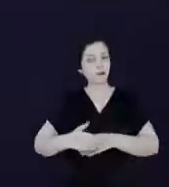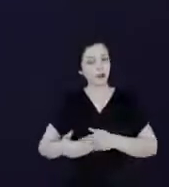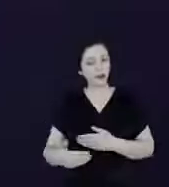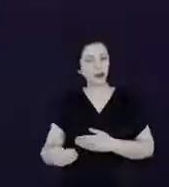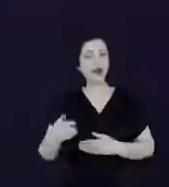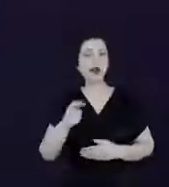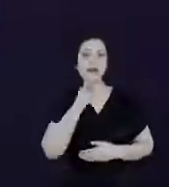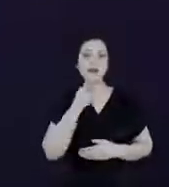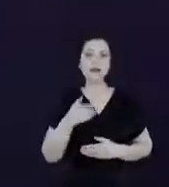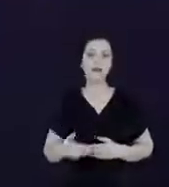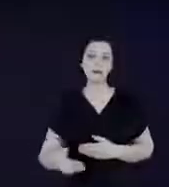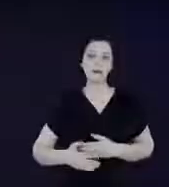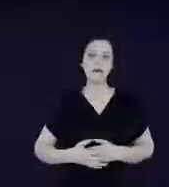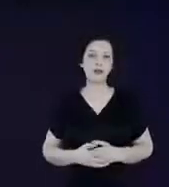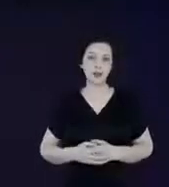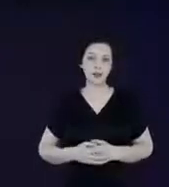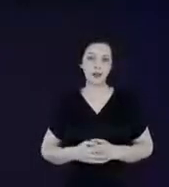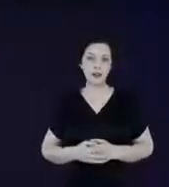para serem executadas.